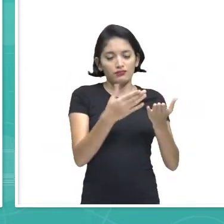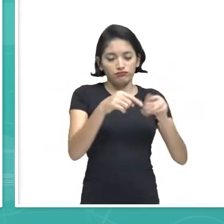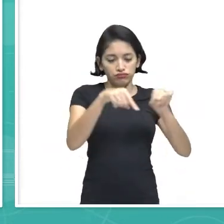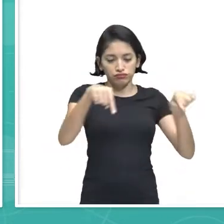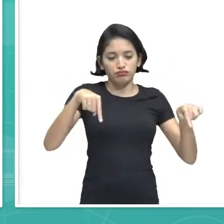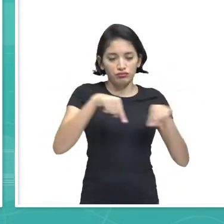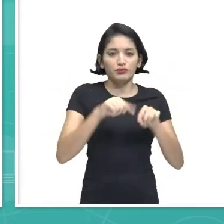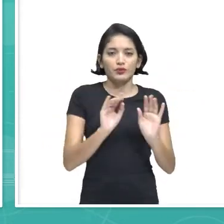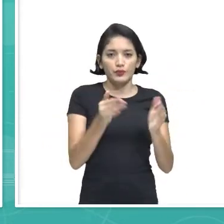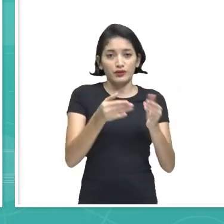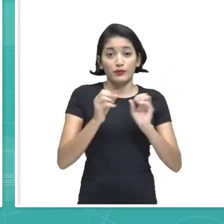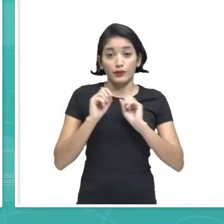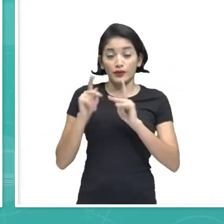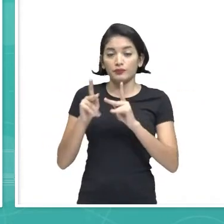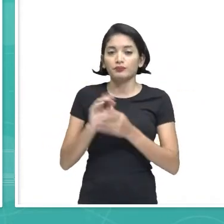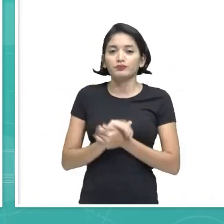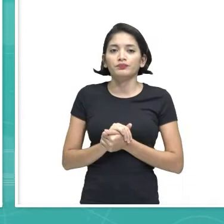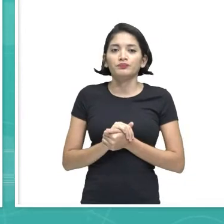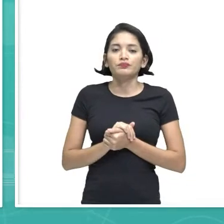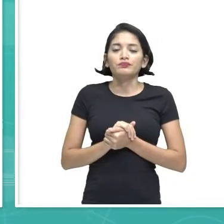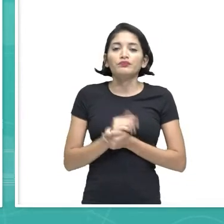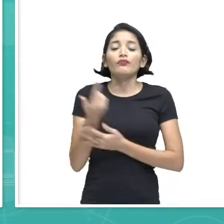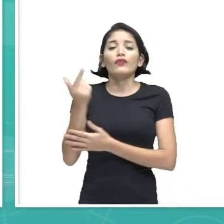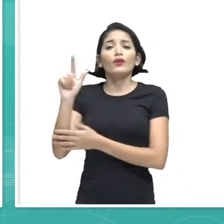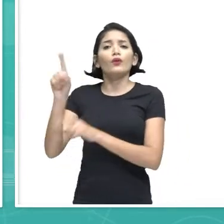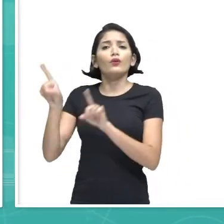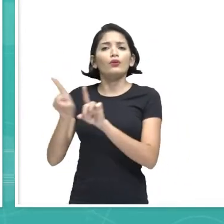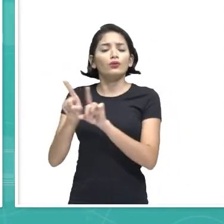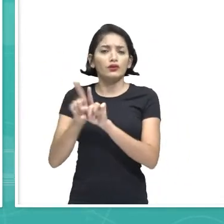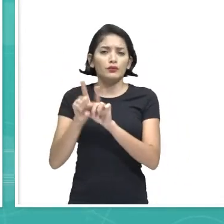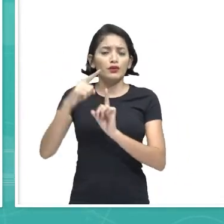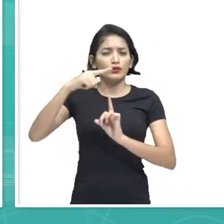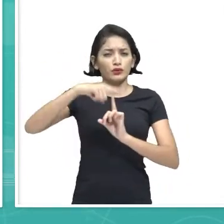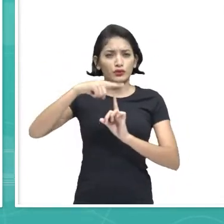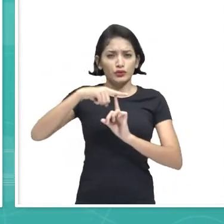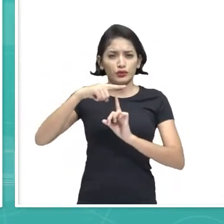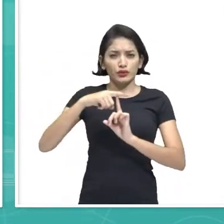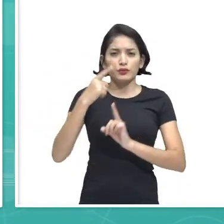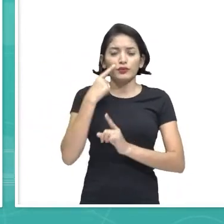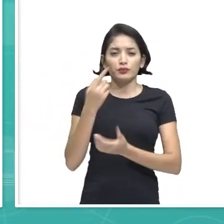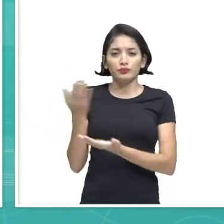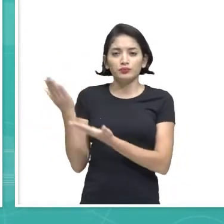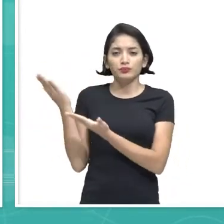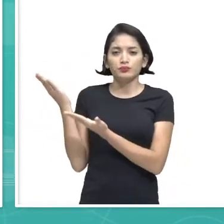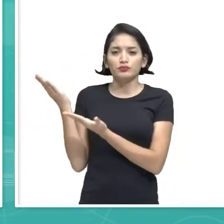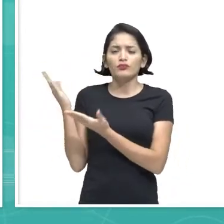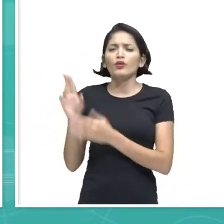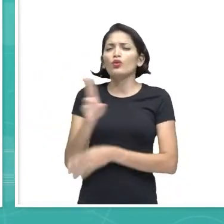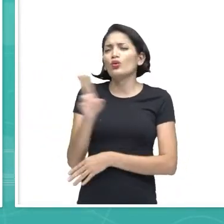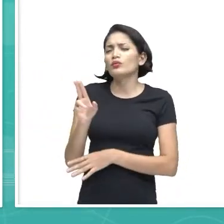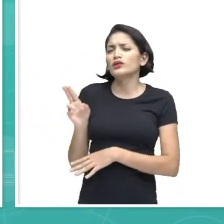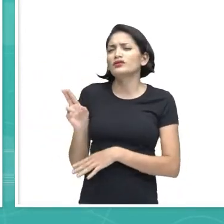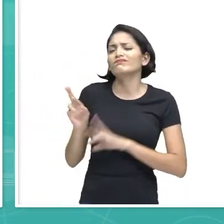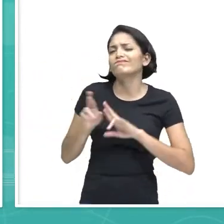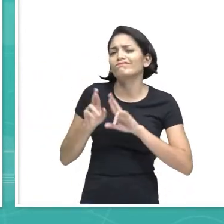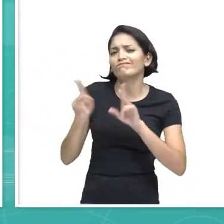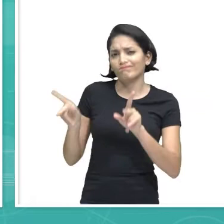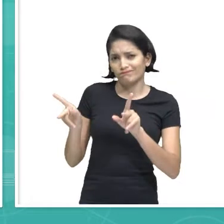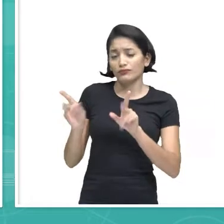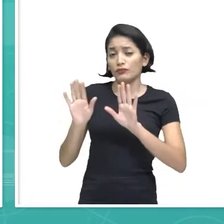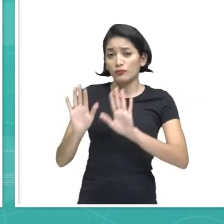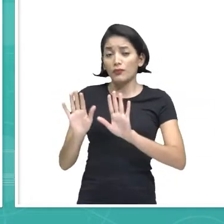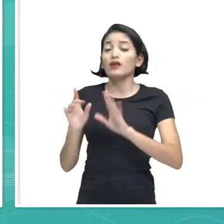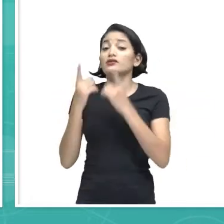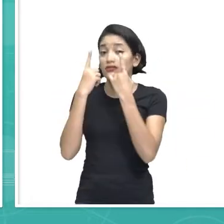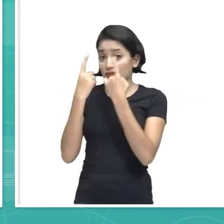ambiente, certo? Prosseguindo, nós temos outro tipo de ginástica que tem um nome diferente, tá? Mas que é